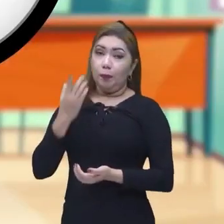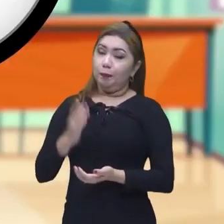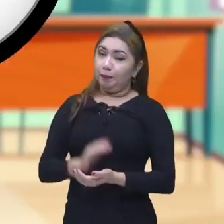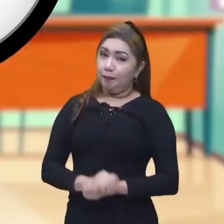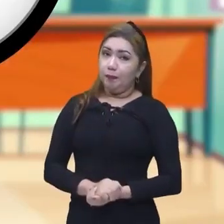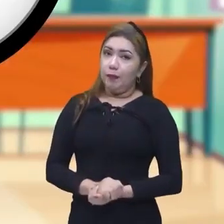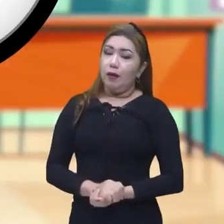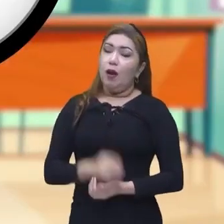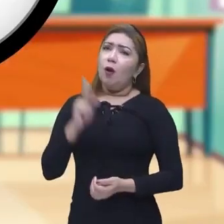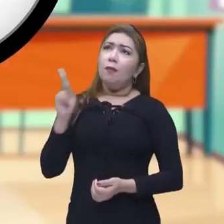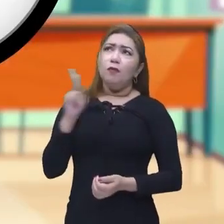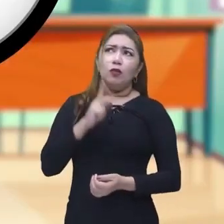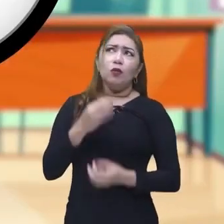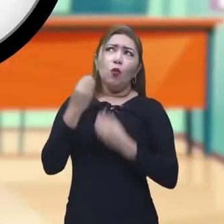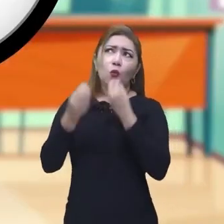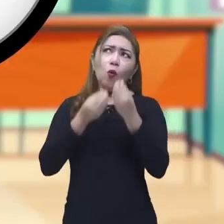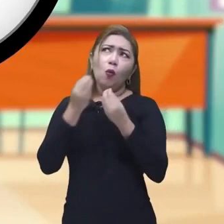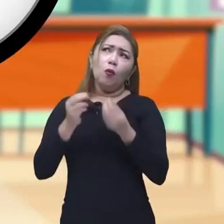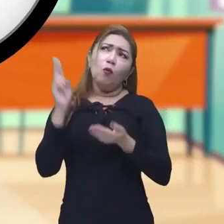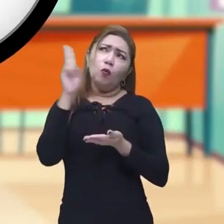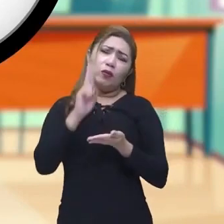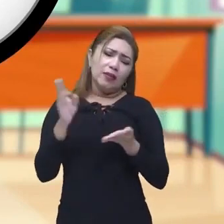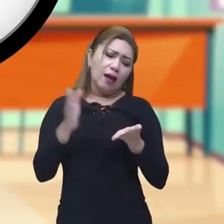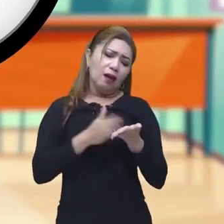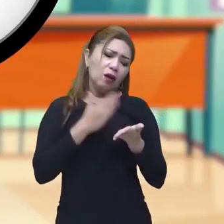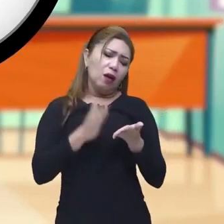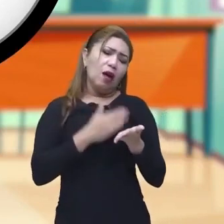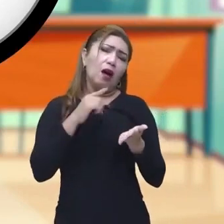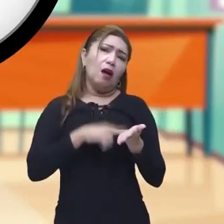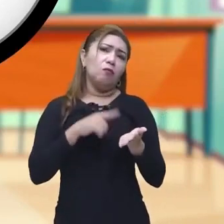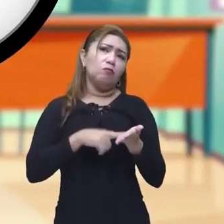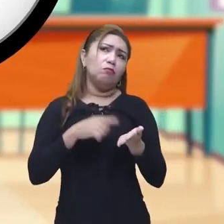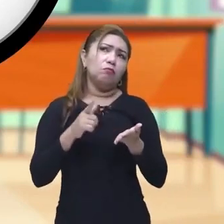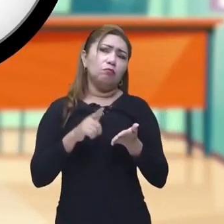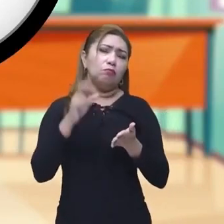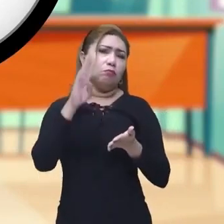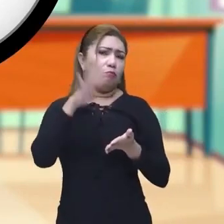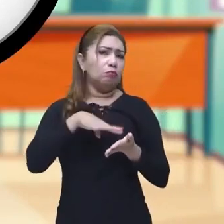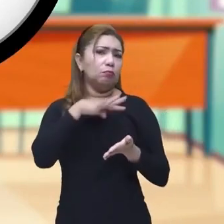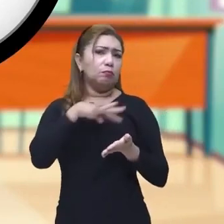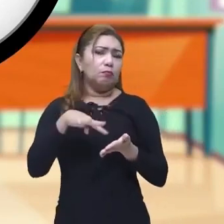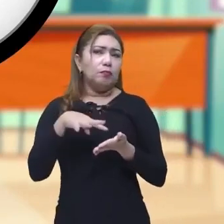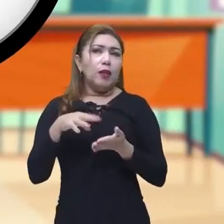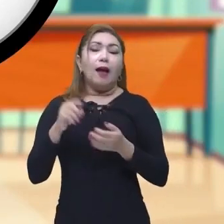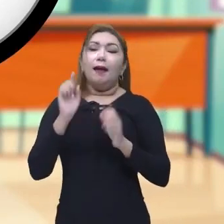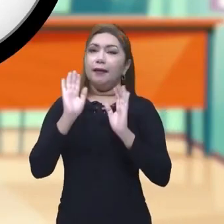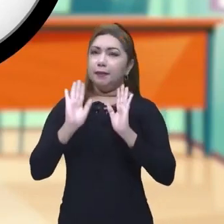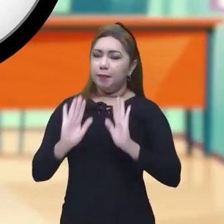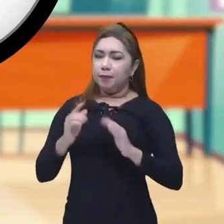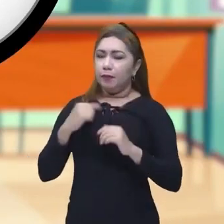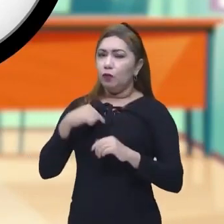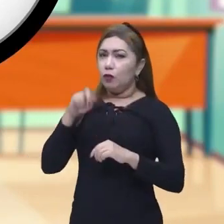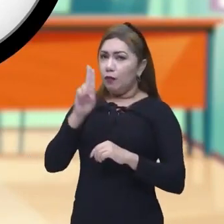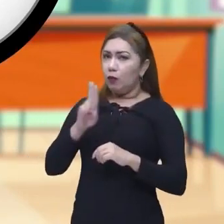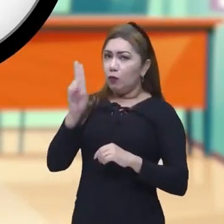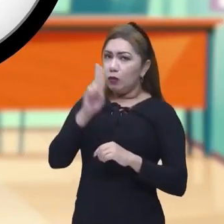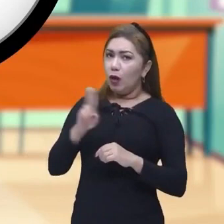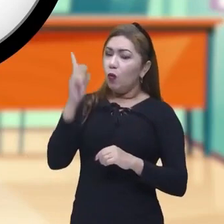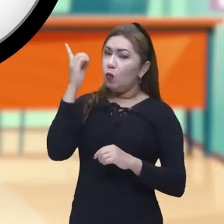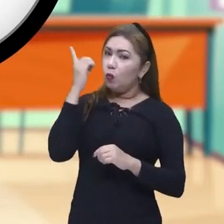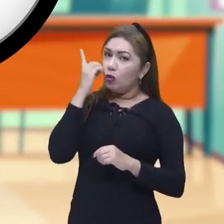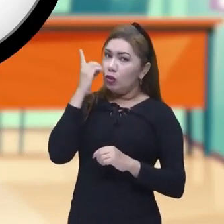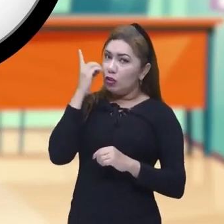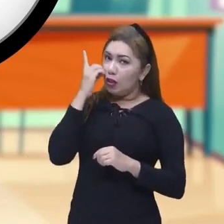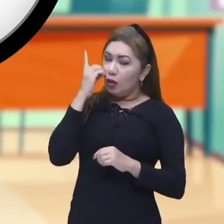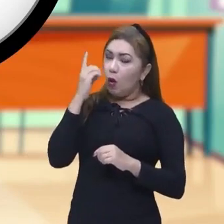Professor, e como é que eu vou utilizar a agenda? Muito simples, você vai escolher o dia, o mês, tá certo? Geralmente as agendas já vêm com o ano fixo e